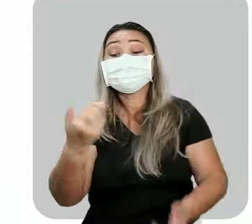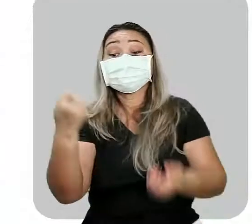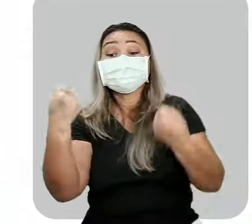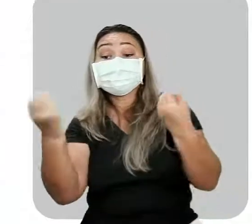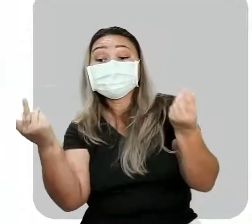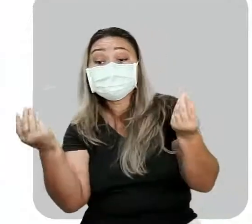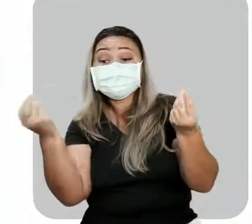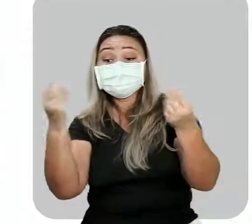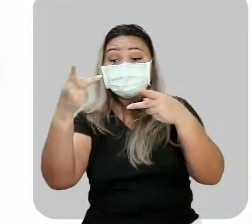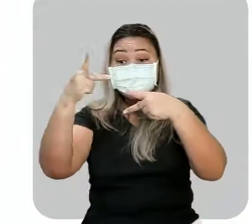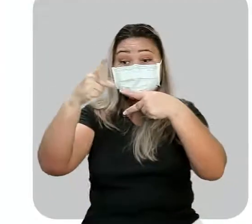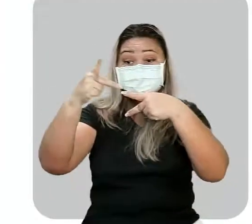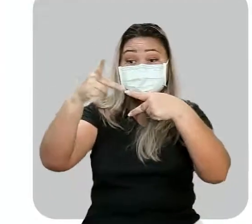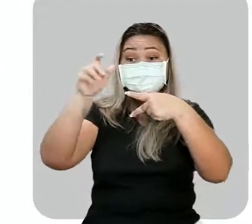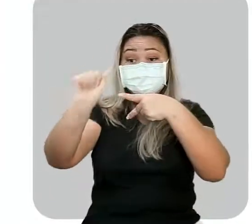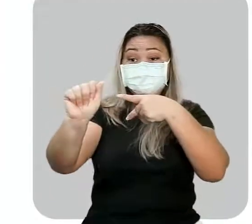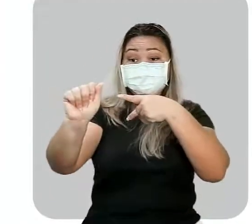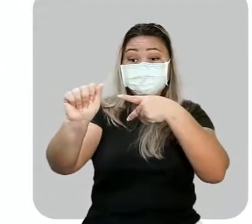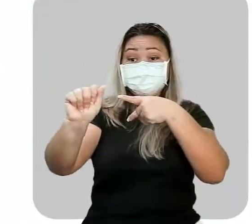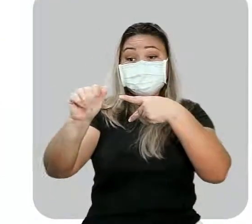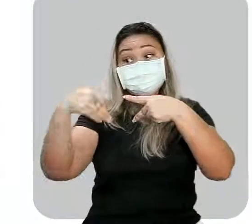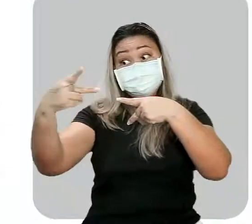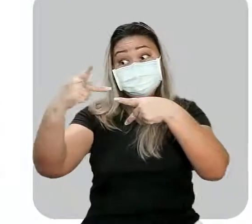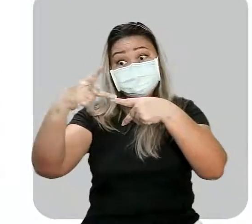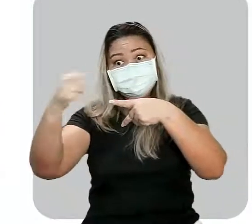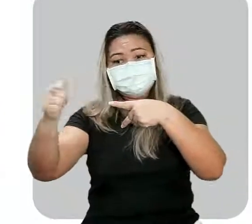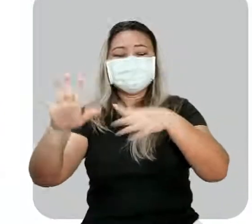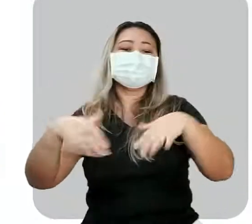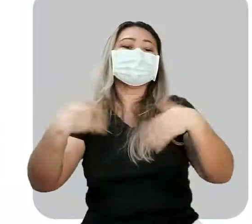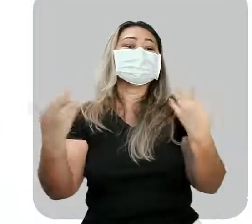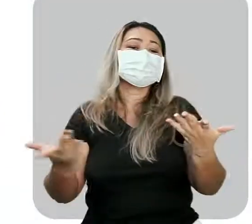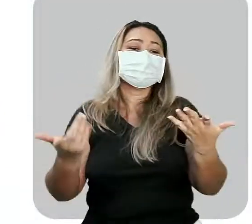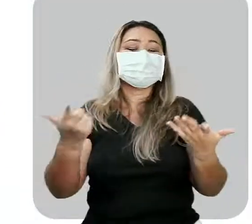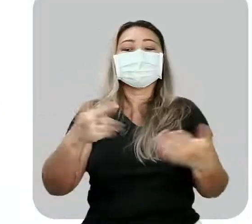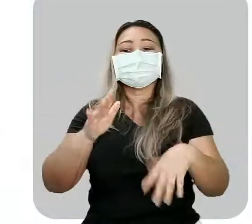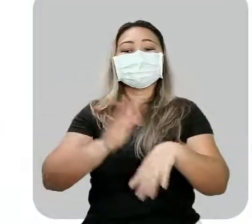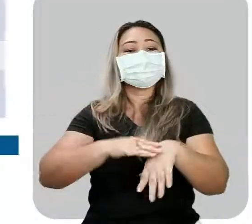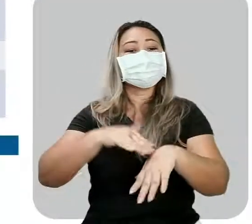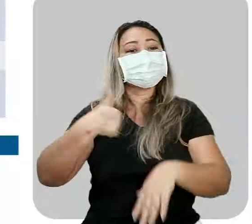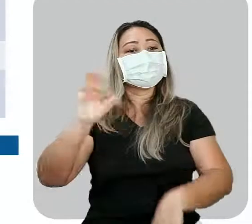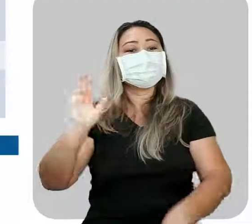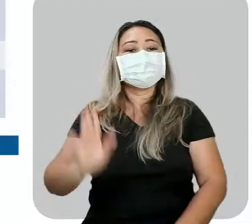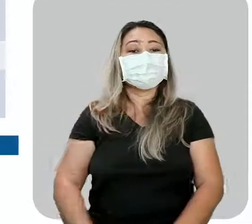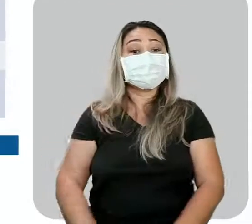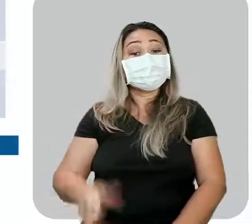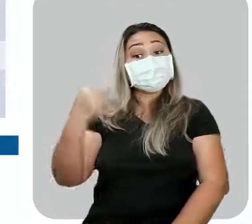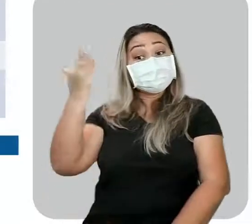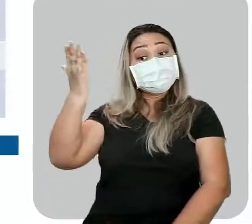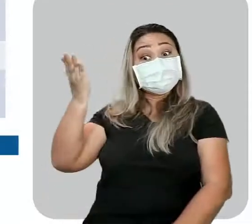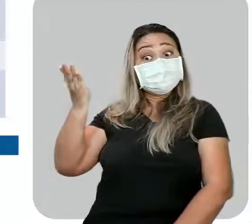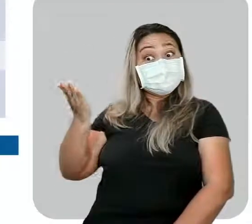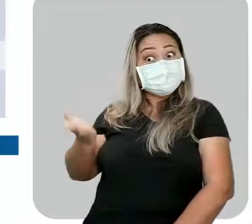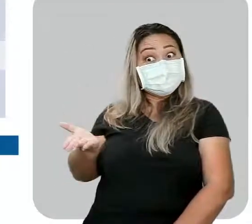a preposição a. Tá bom? Vamos ver mais aqui, amadinhos.